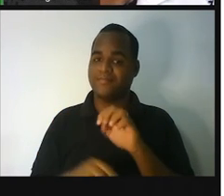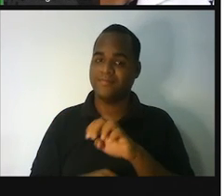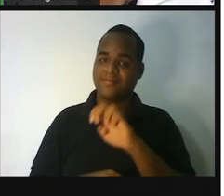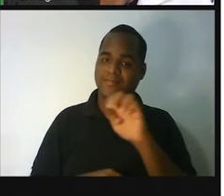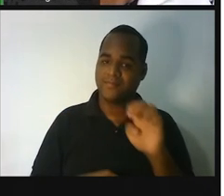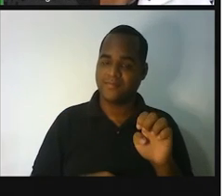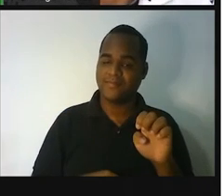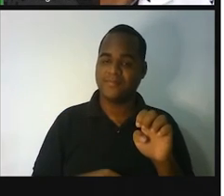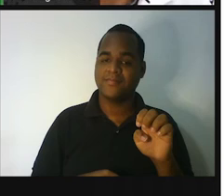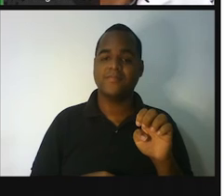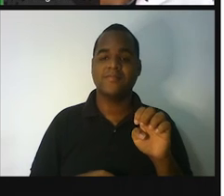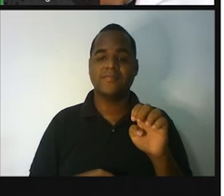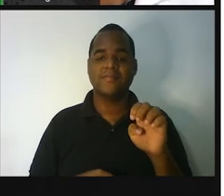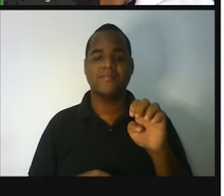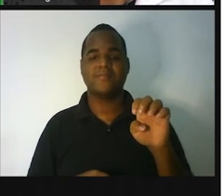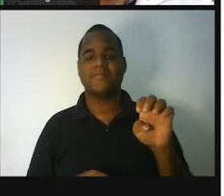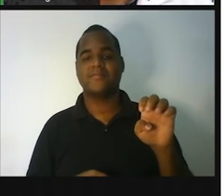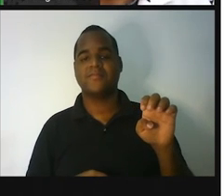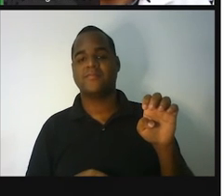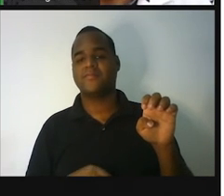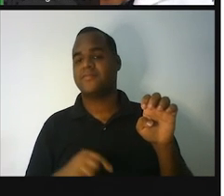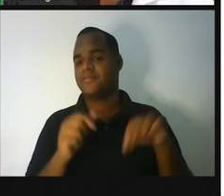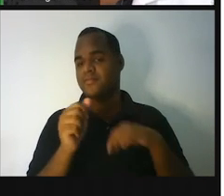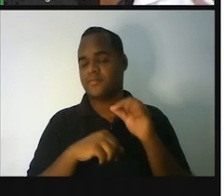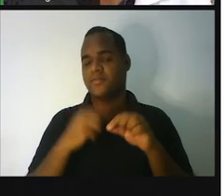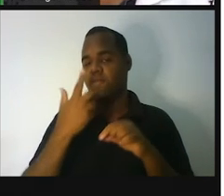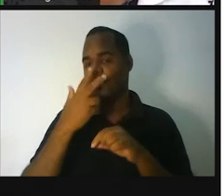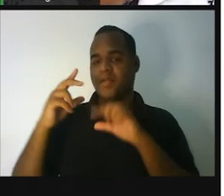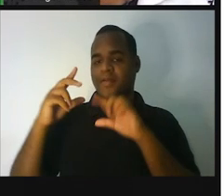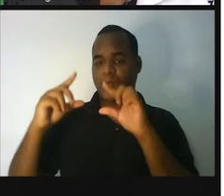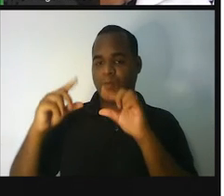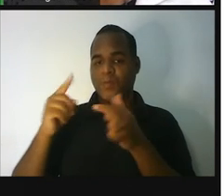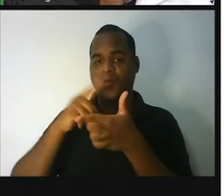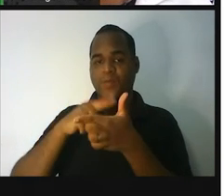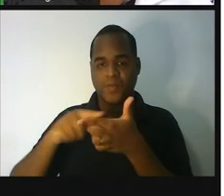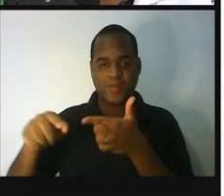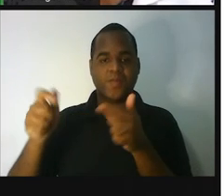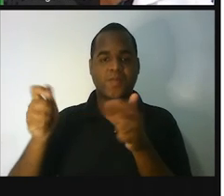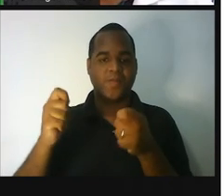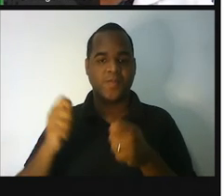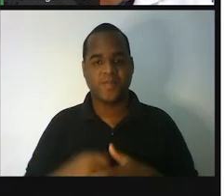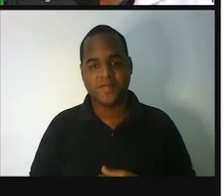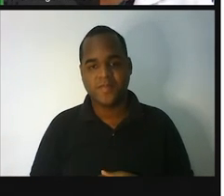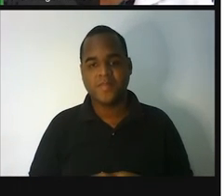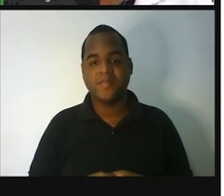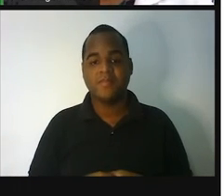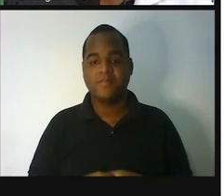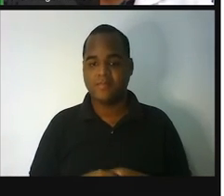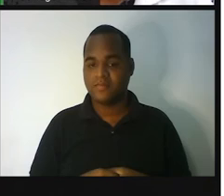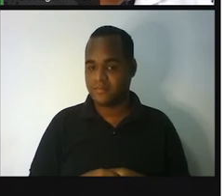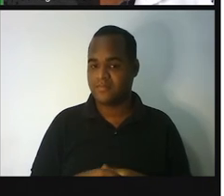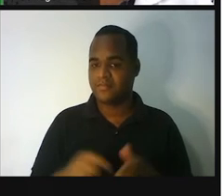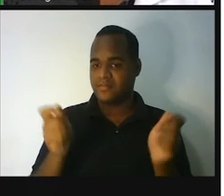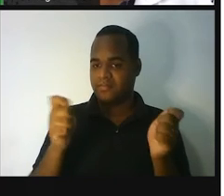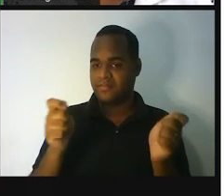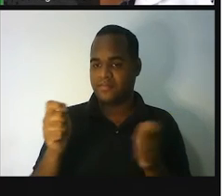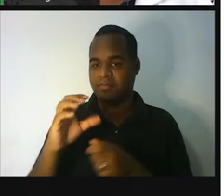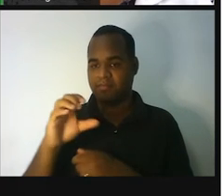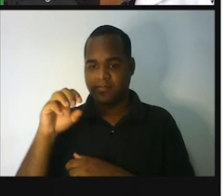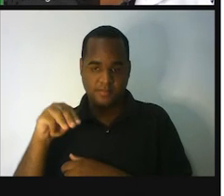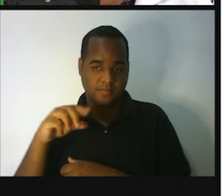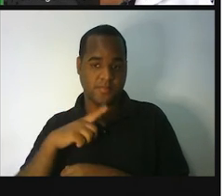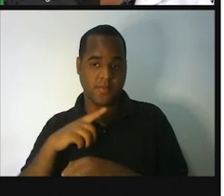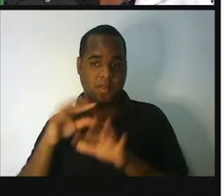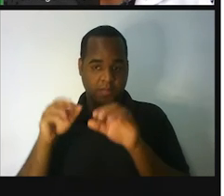caminhando para a esquerda de mergulho de vídeo A gente pode o sentida